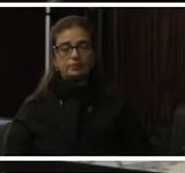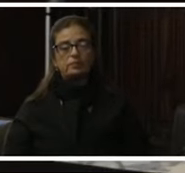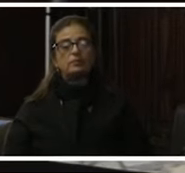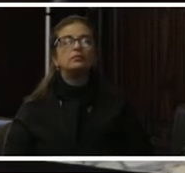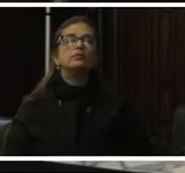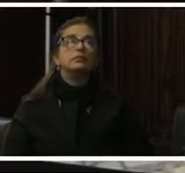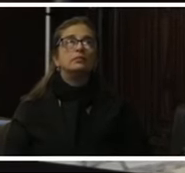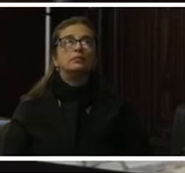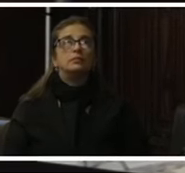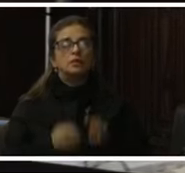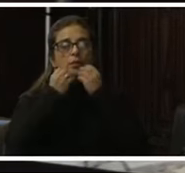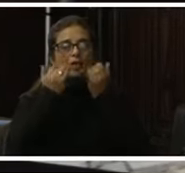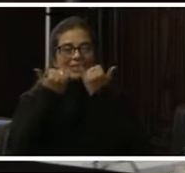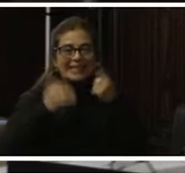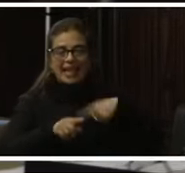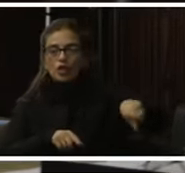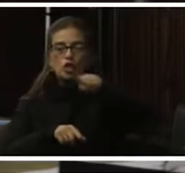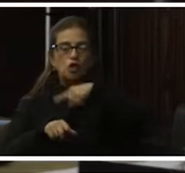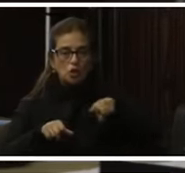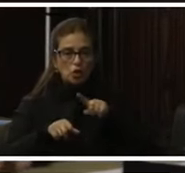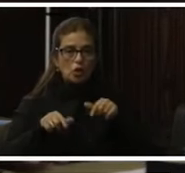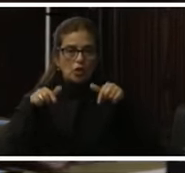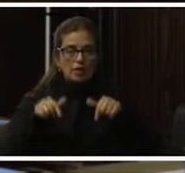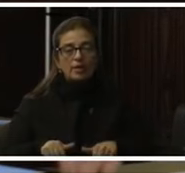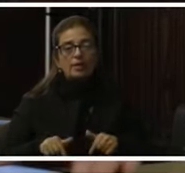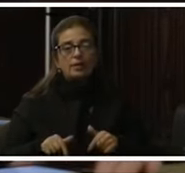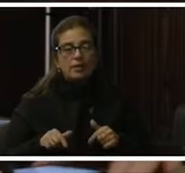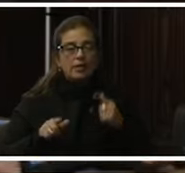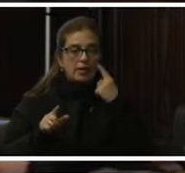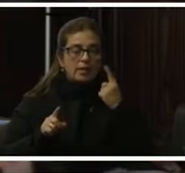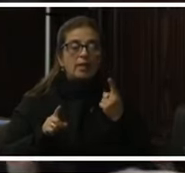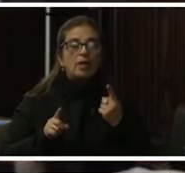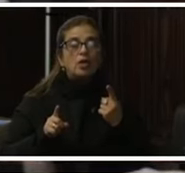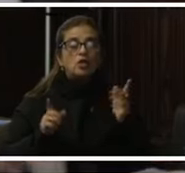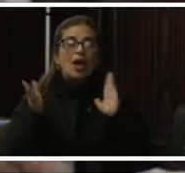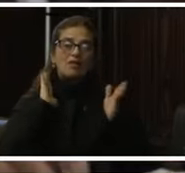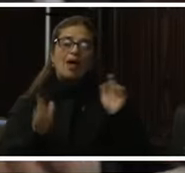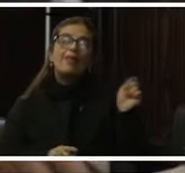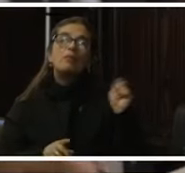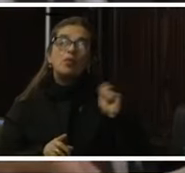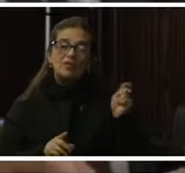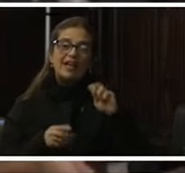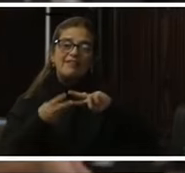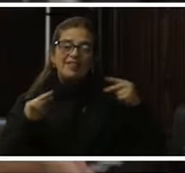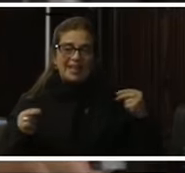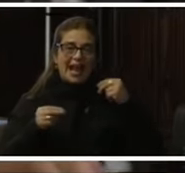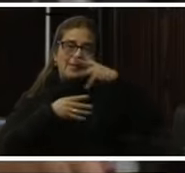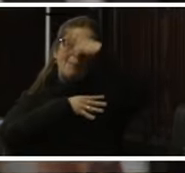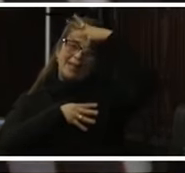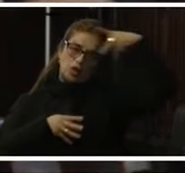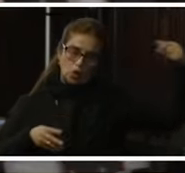bom dia a todos eu sou sheila guarezi zandomênico defensora pública federal em dourados mato grosso do sul